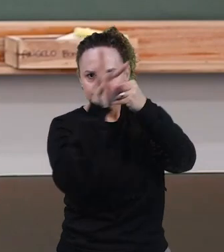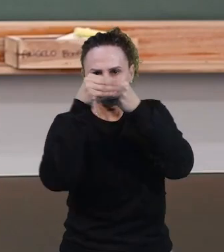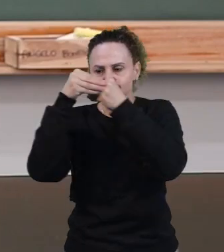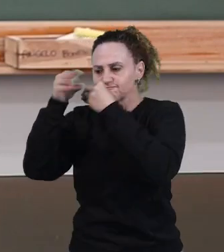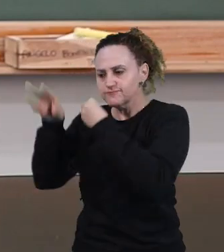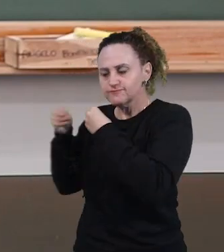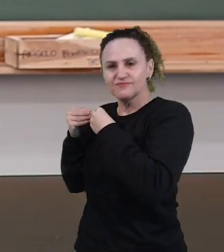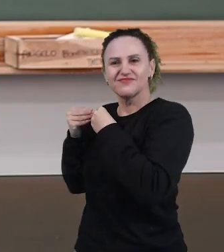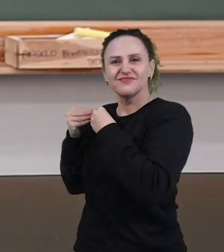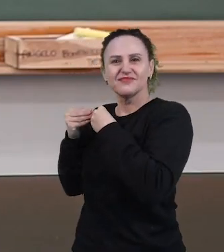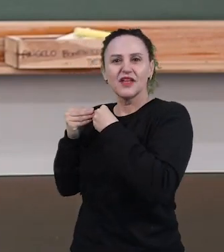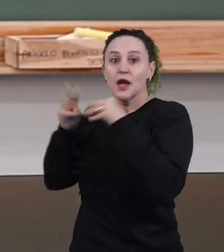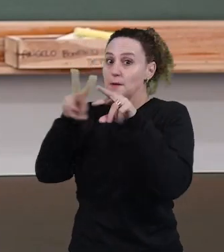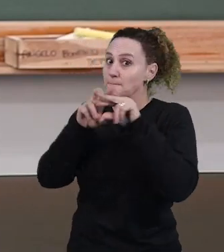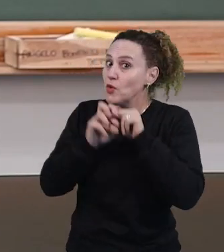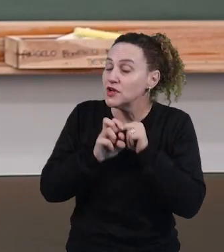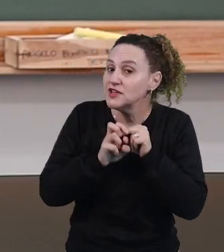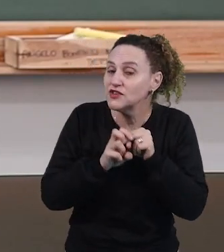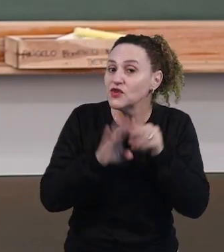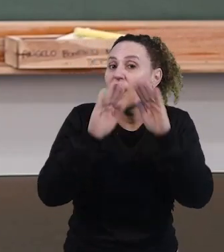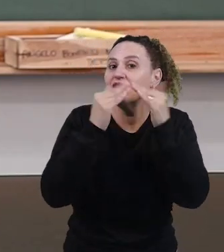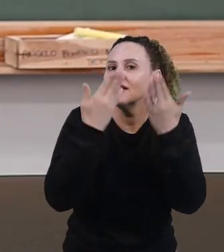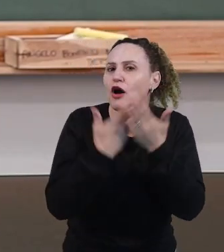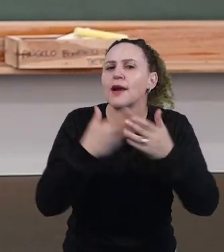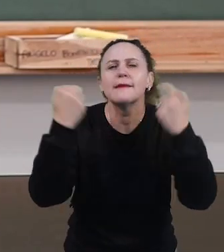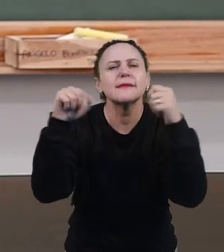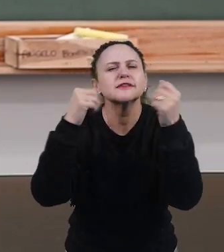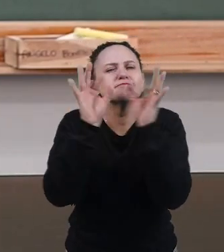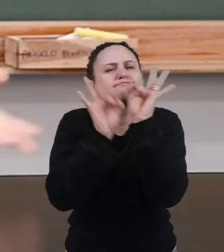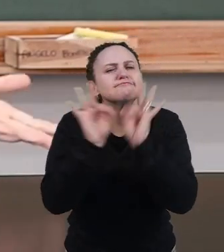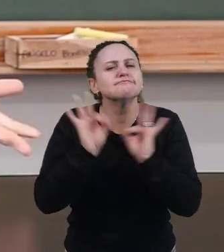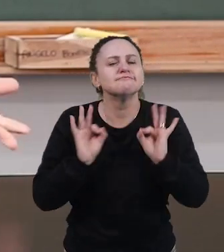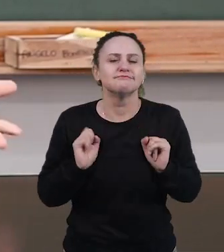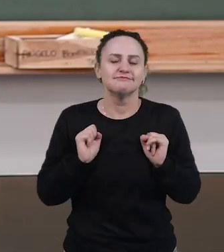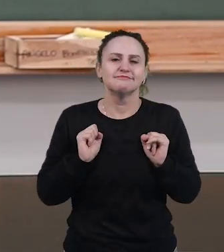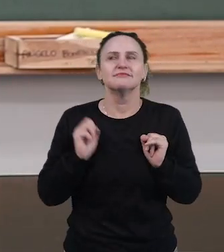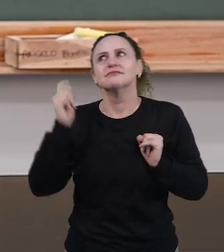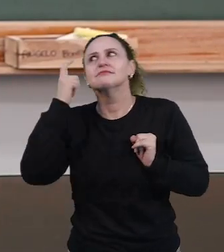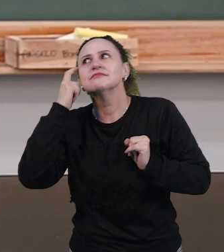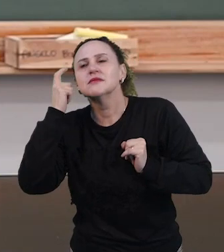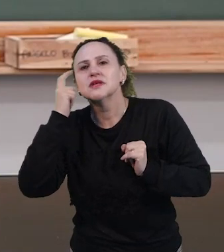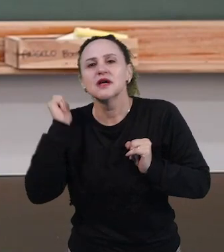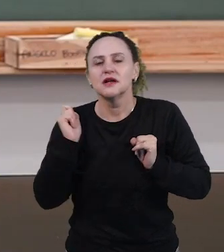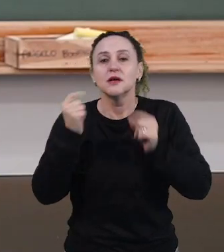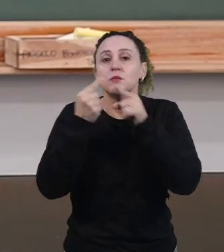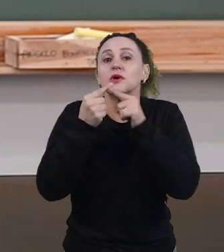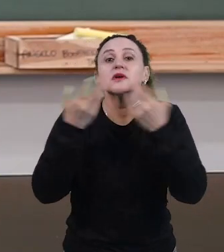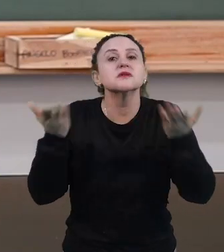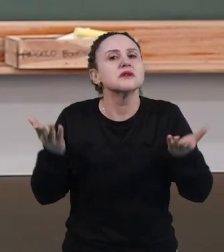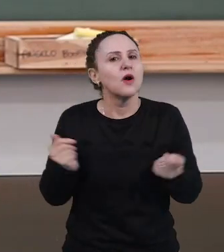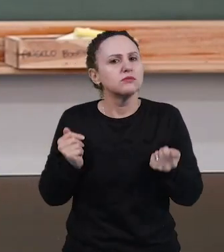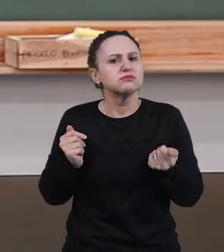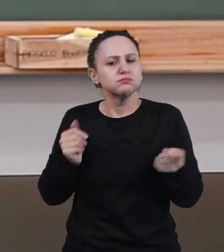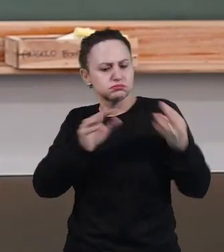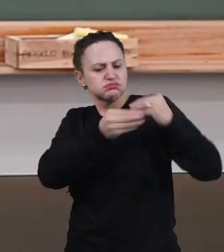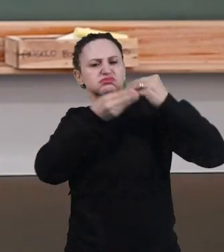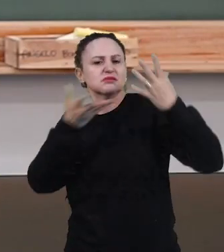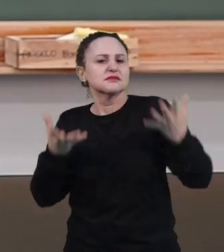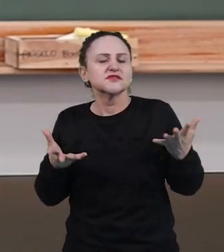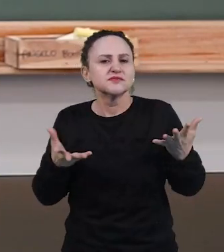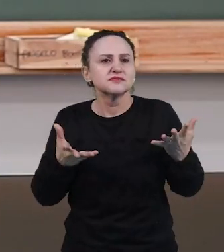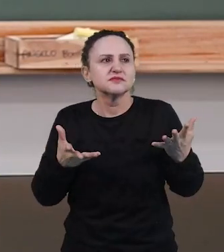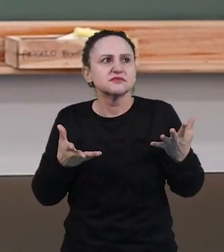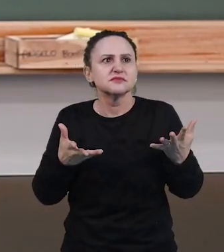ser bem legal, bem organizada, bem pensada, porque senão, o que eu vou integrar aí? Né? Que